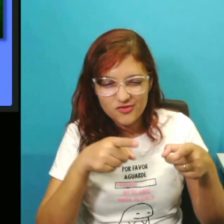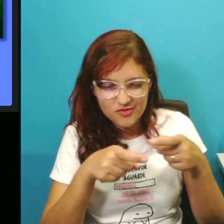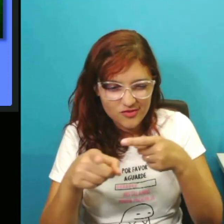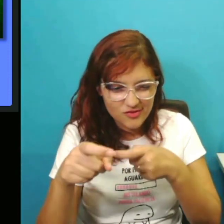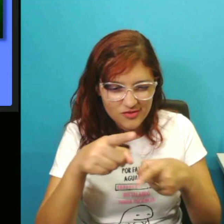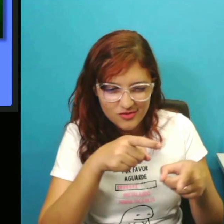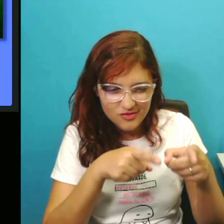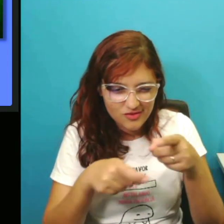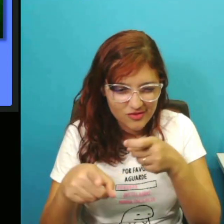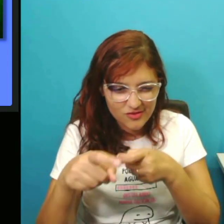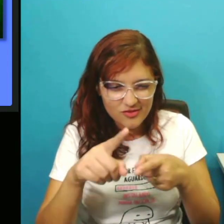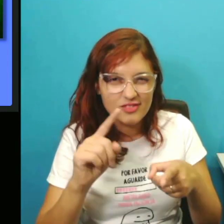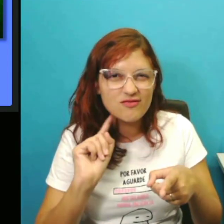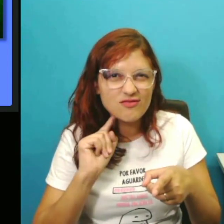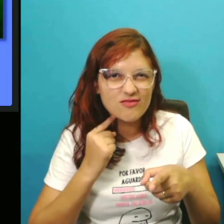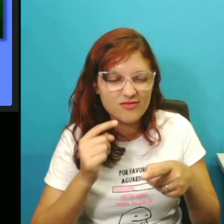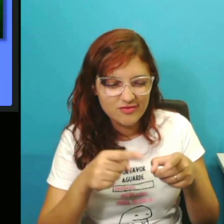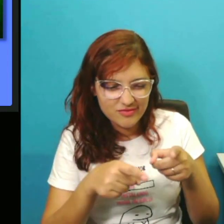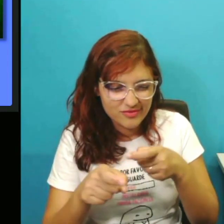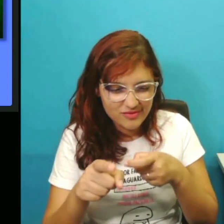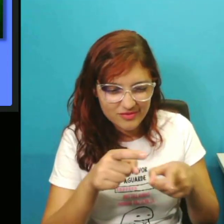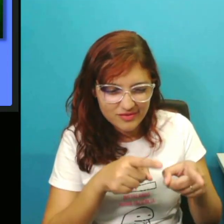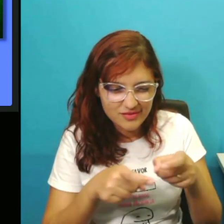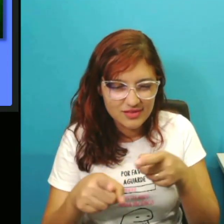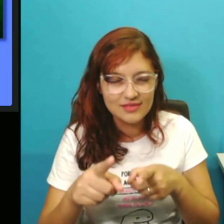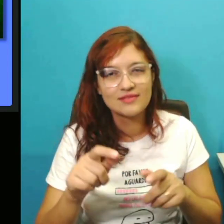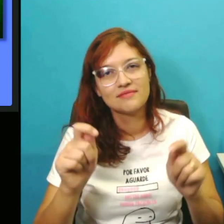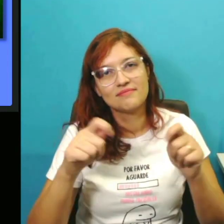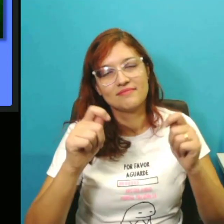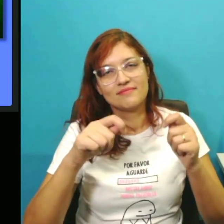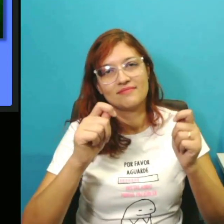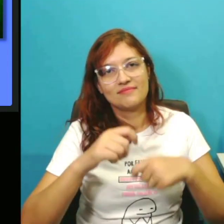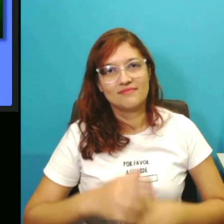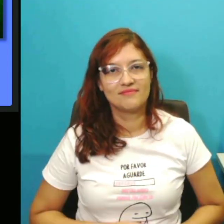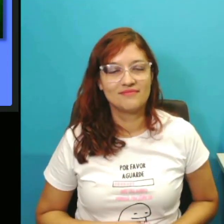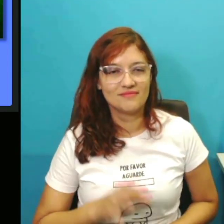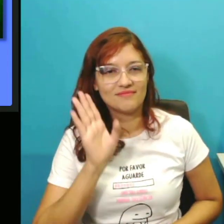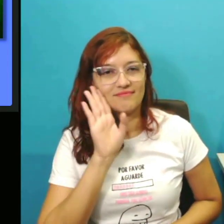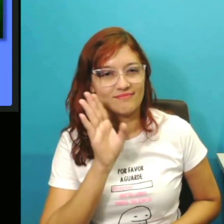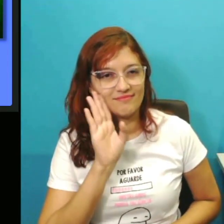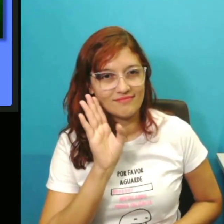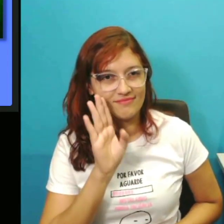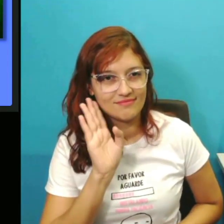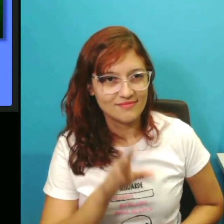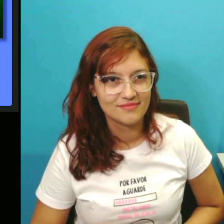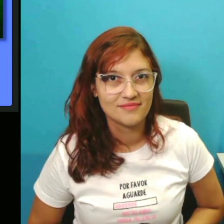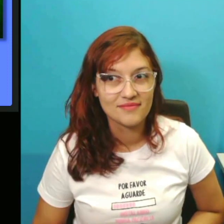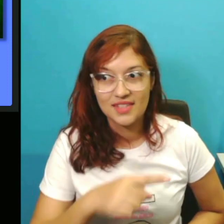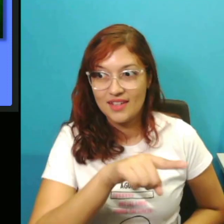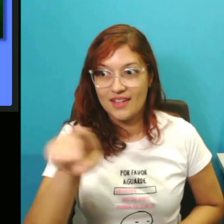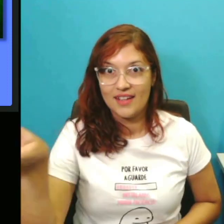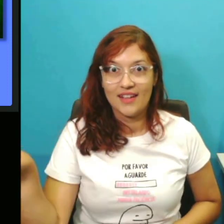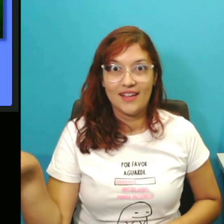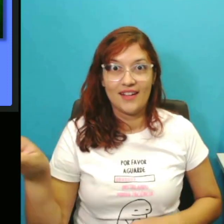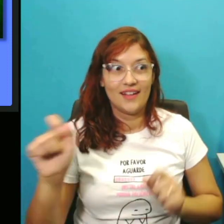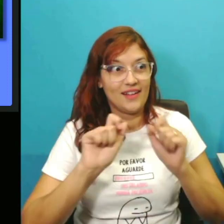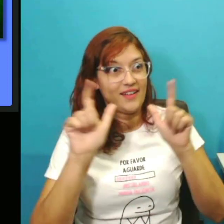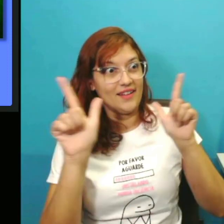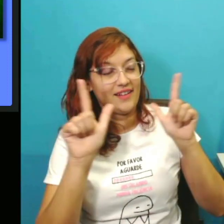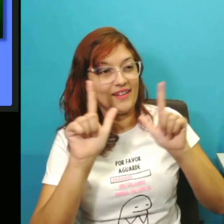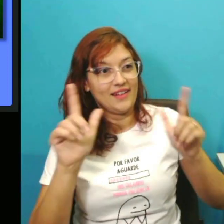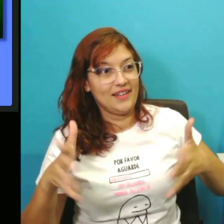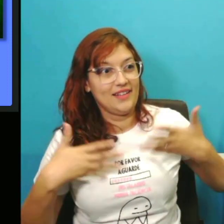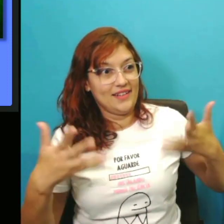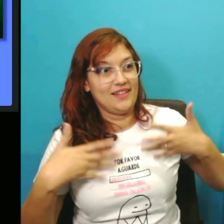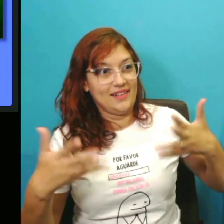imagem. Vai ver os micro-organismos se mexendo. É bem legal. Os alunos vão